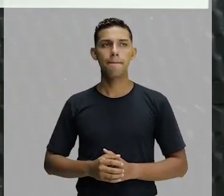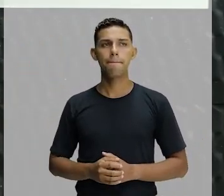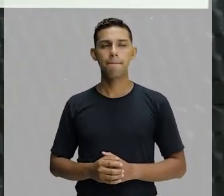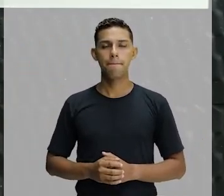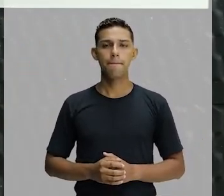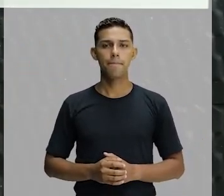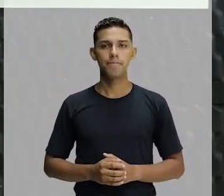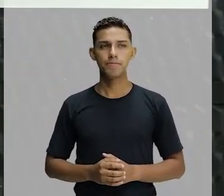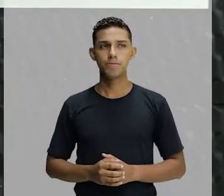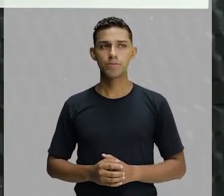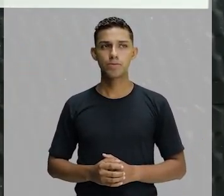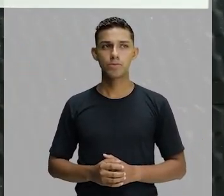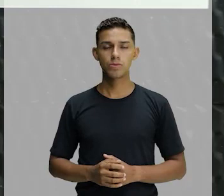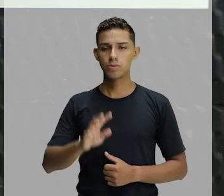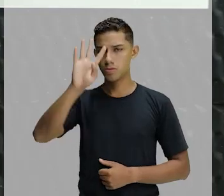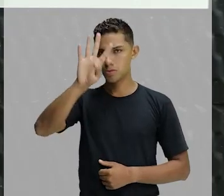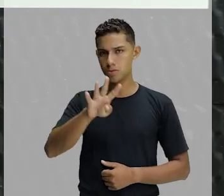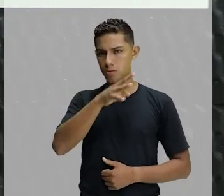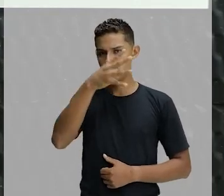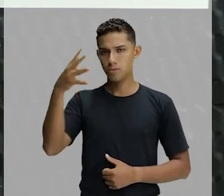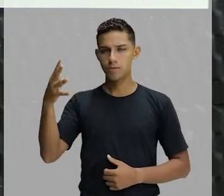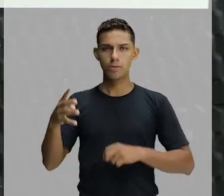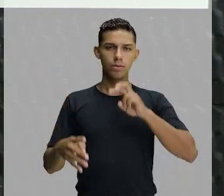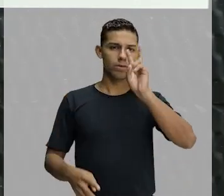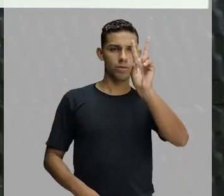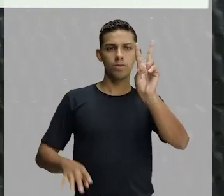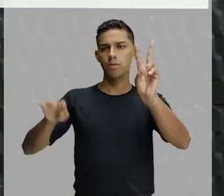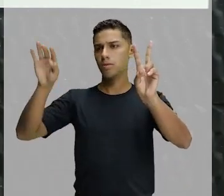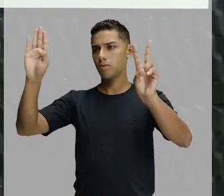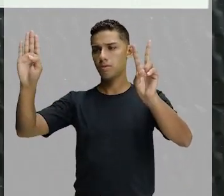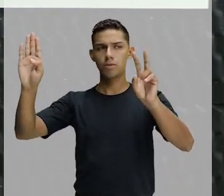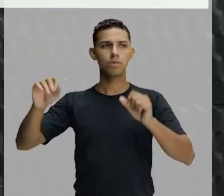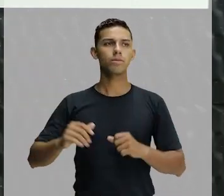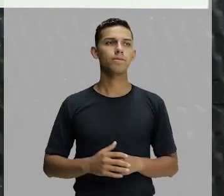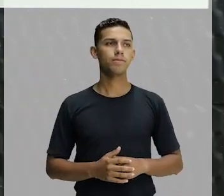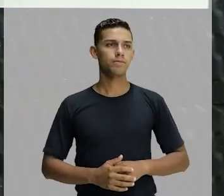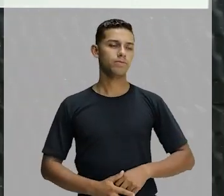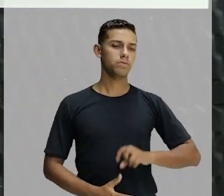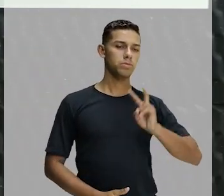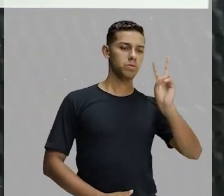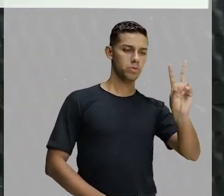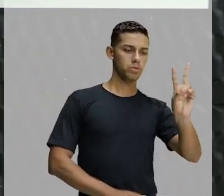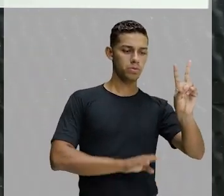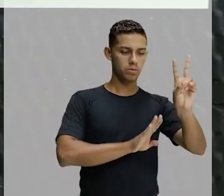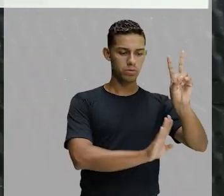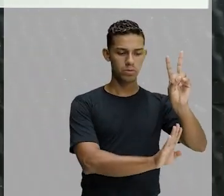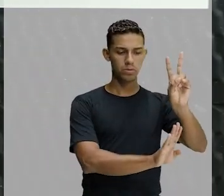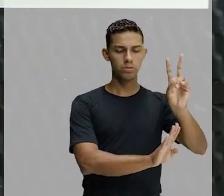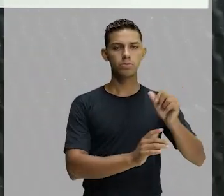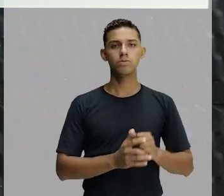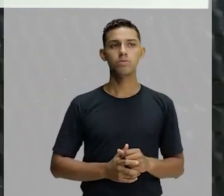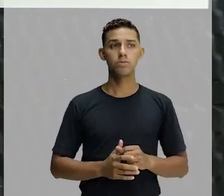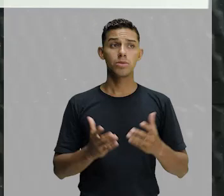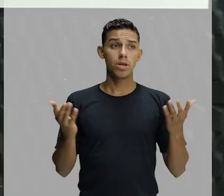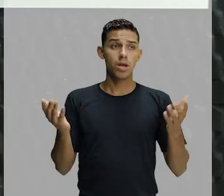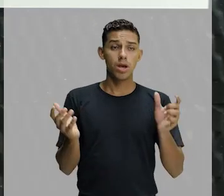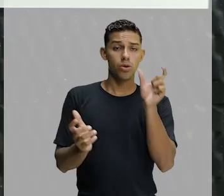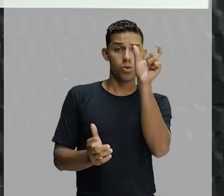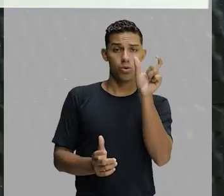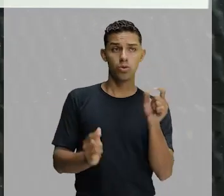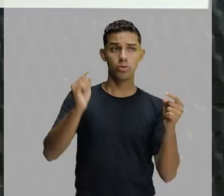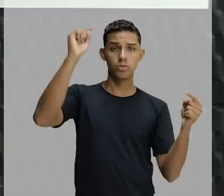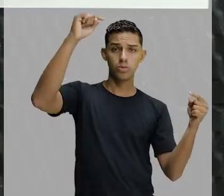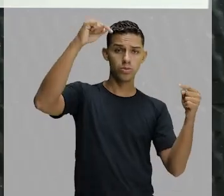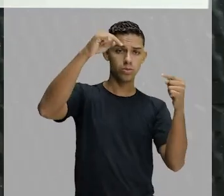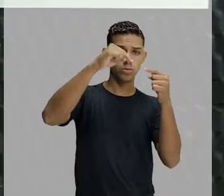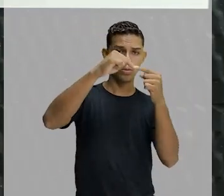Bzão aqui. Aqui é igual, eu vou colocar aqui do mesmo jeito, ó, Vzão e Bzão. E nesses quadradinhos aqui, vai